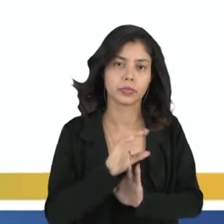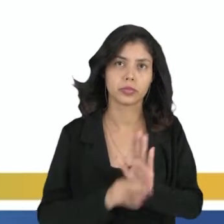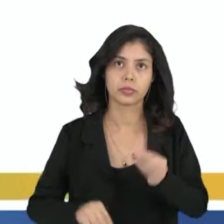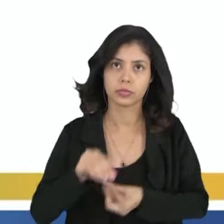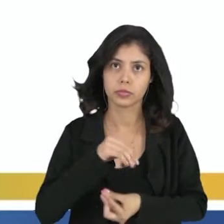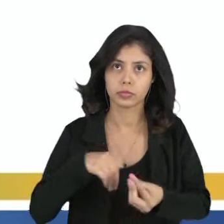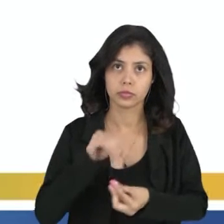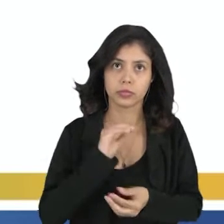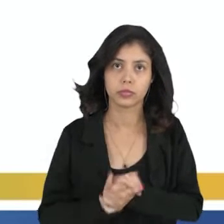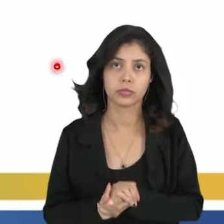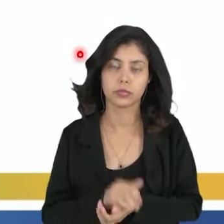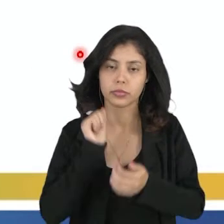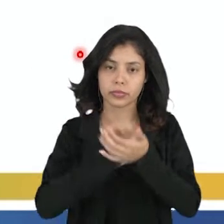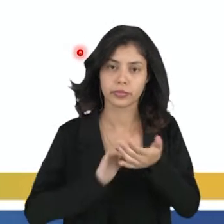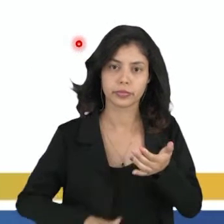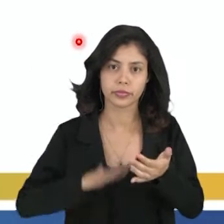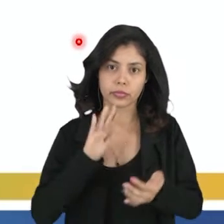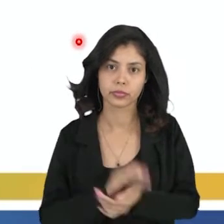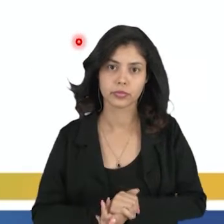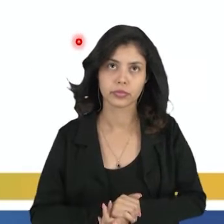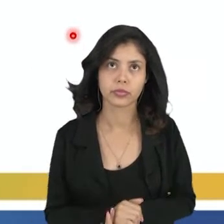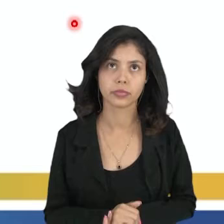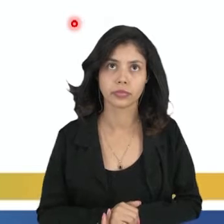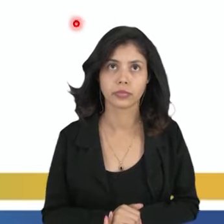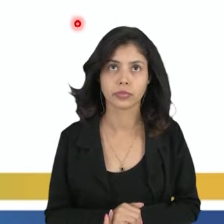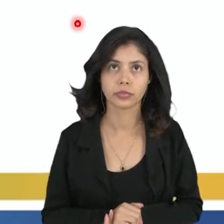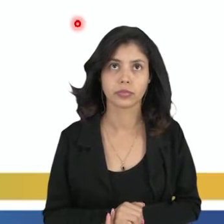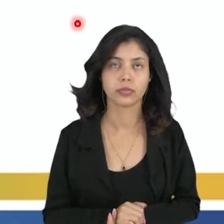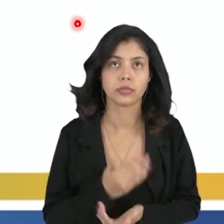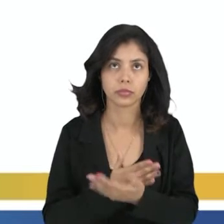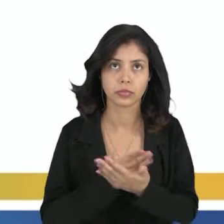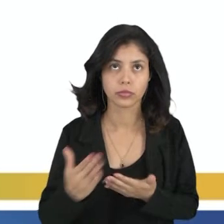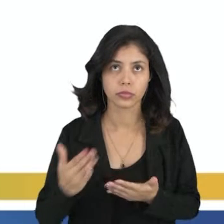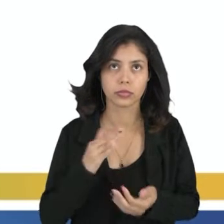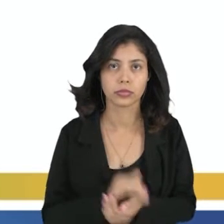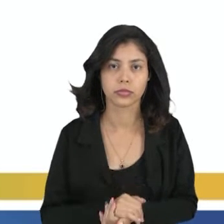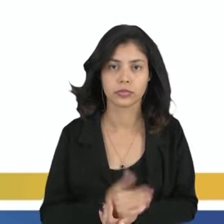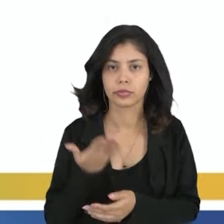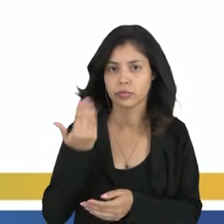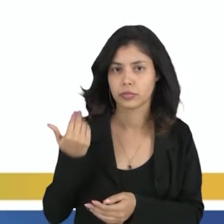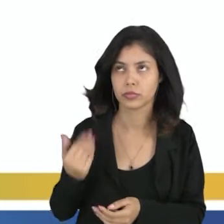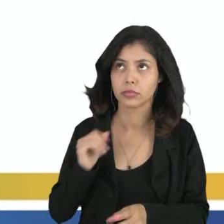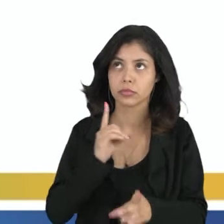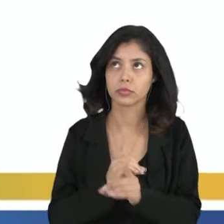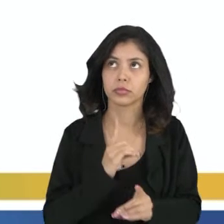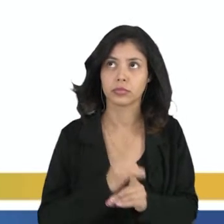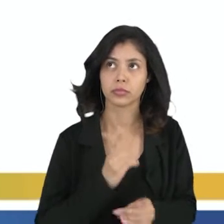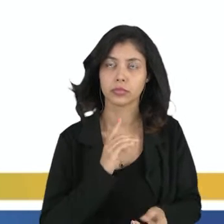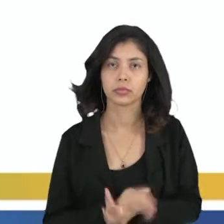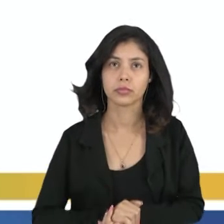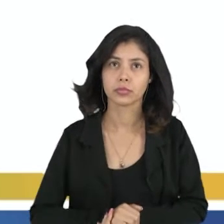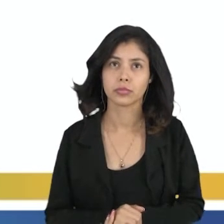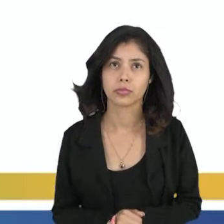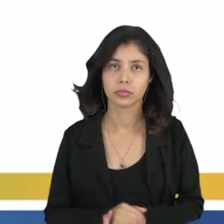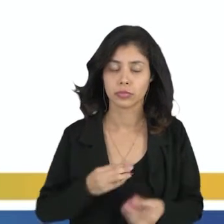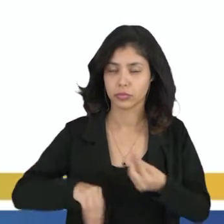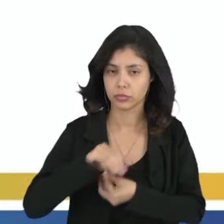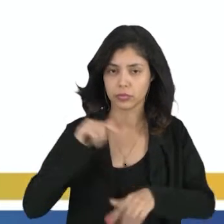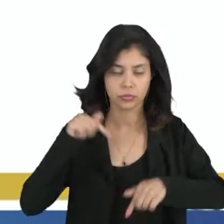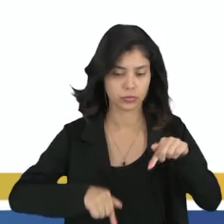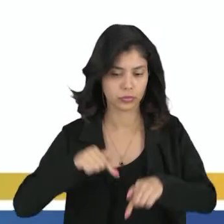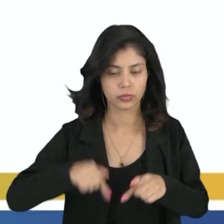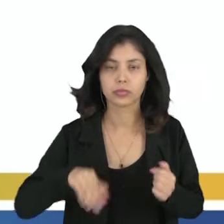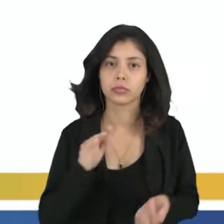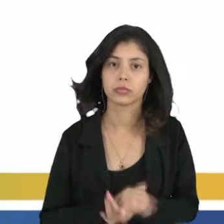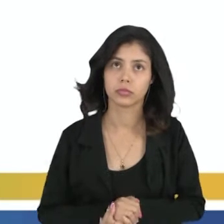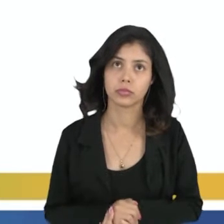conceitos na resolução das atividades. Bom, e para a gente iniciar, antes de a gente identificar os tipos de reações químicas,